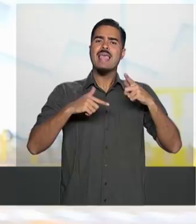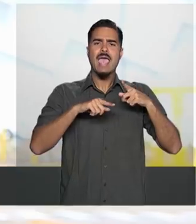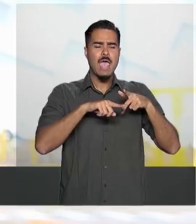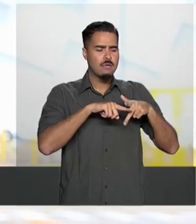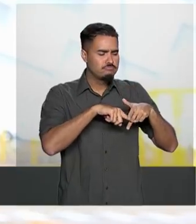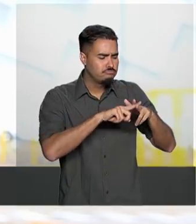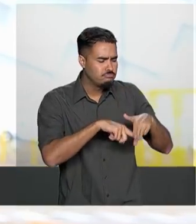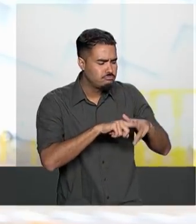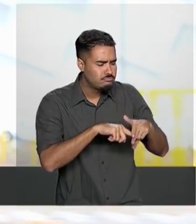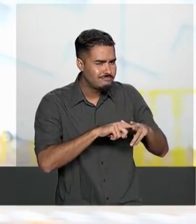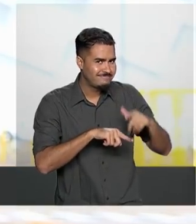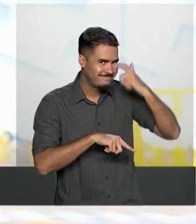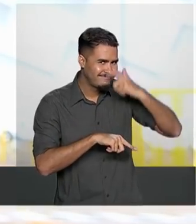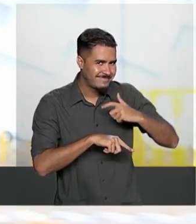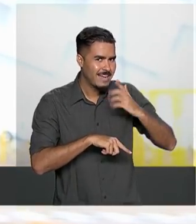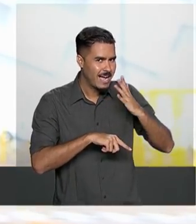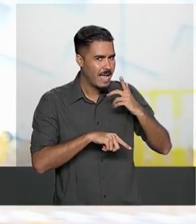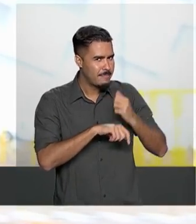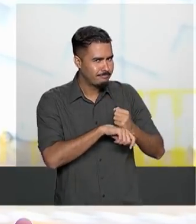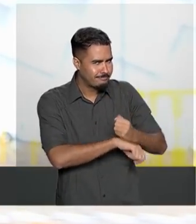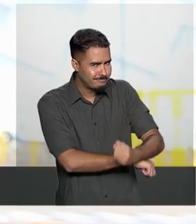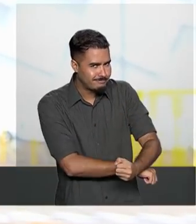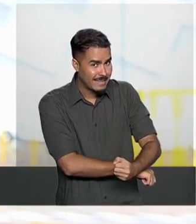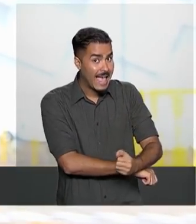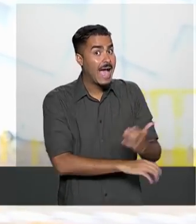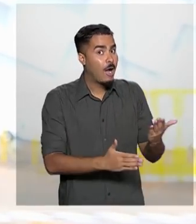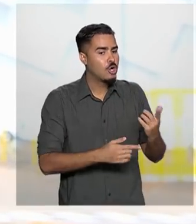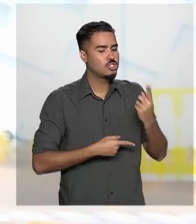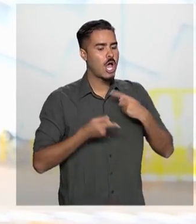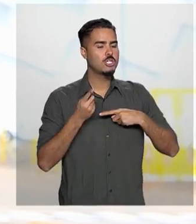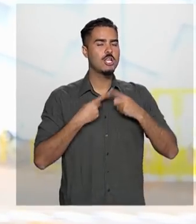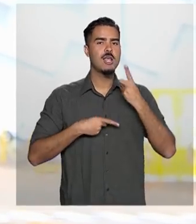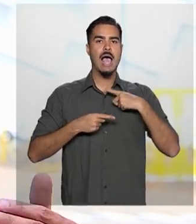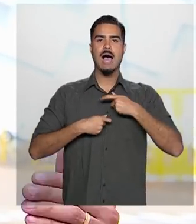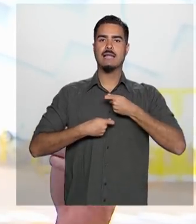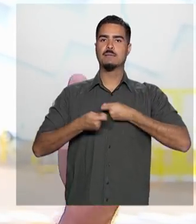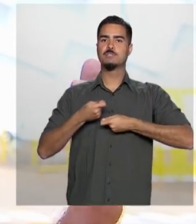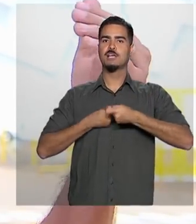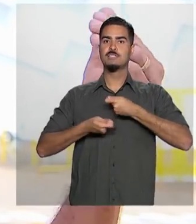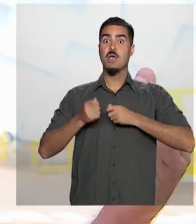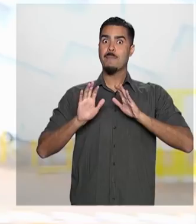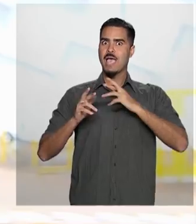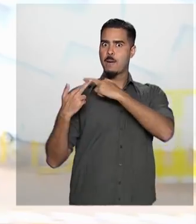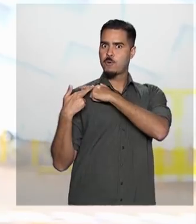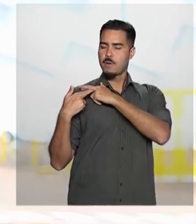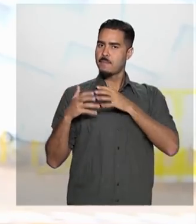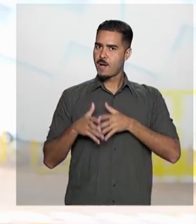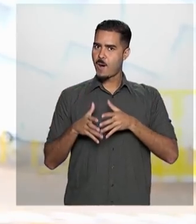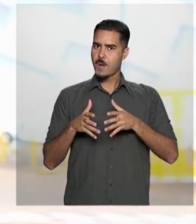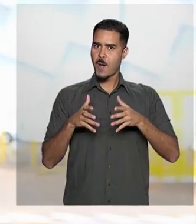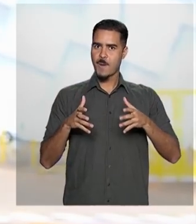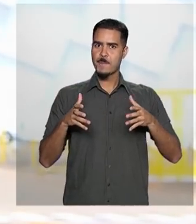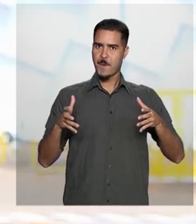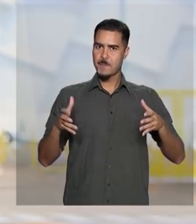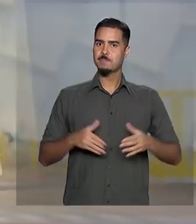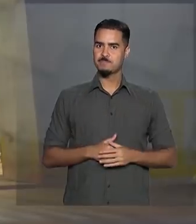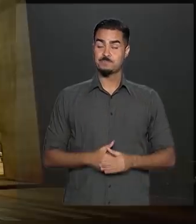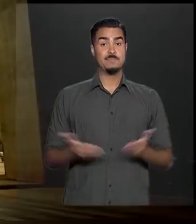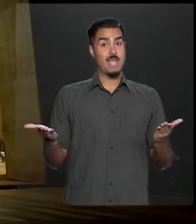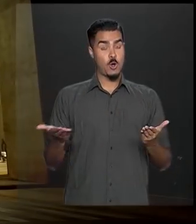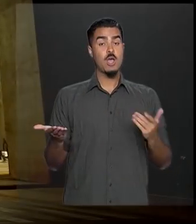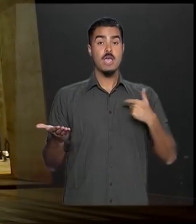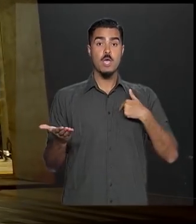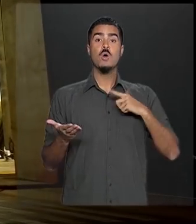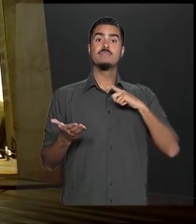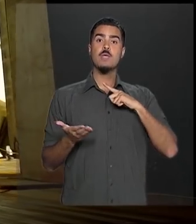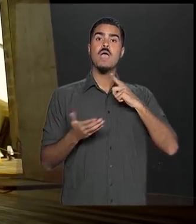braçal do que atualmente. Atualmente hoje é mais administrativo, mas a responsabilidade foi aumentando proporcionalmente com o tempo. Hoje eu